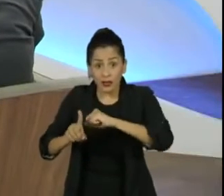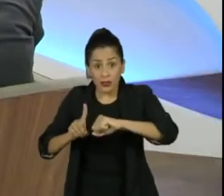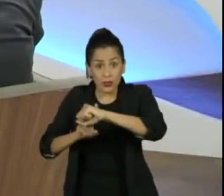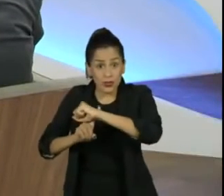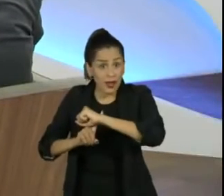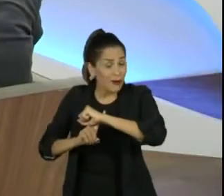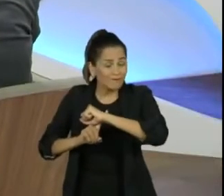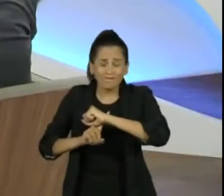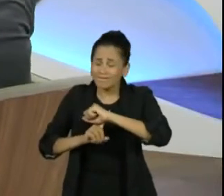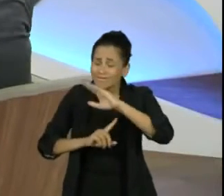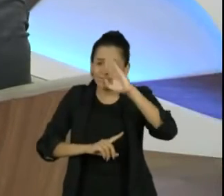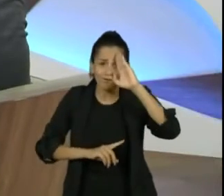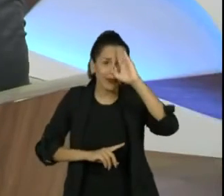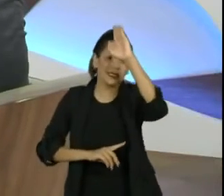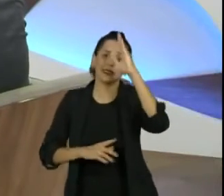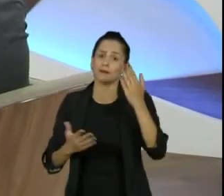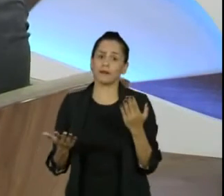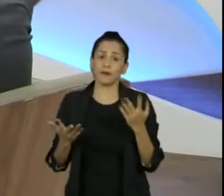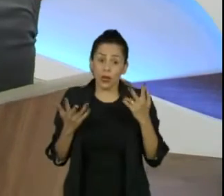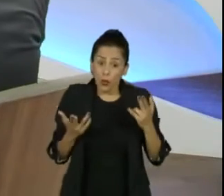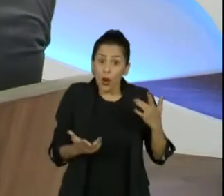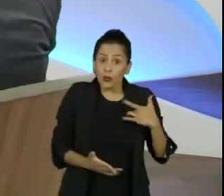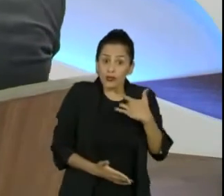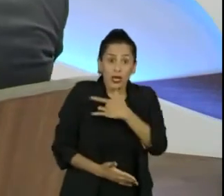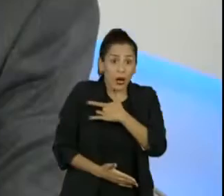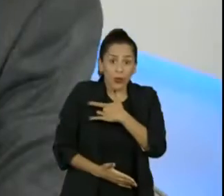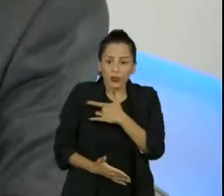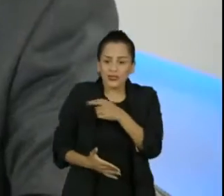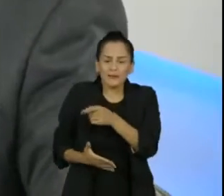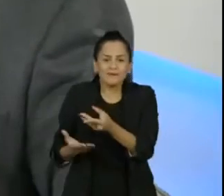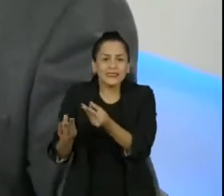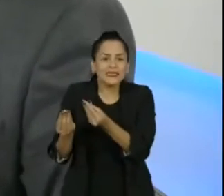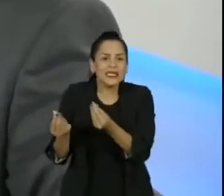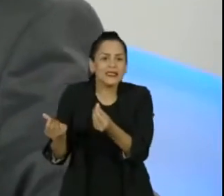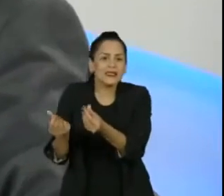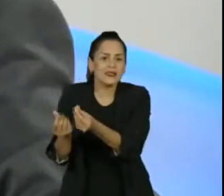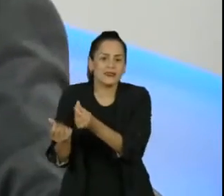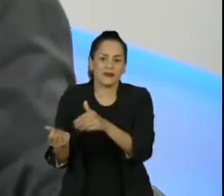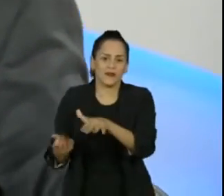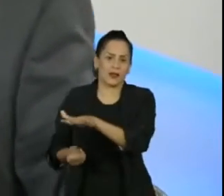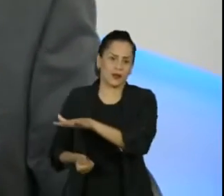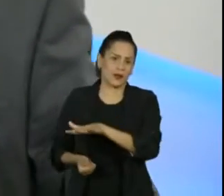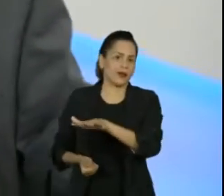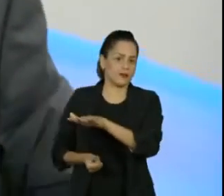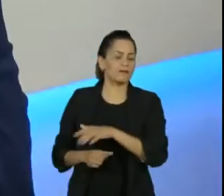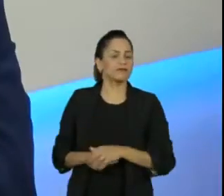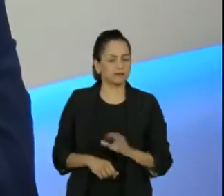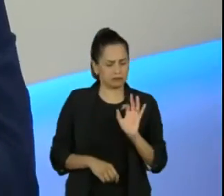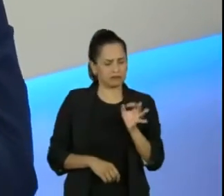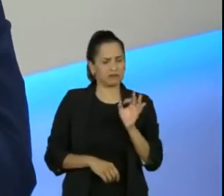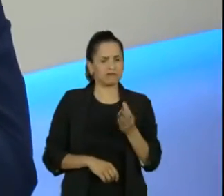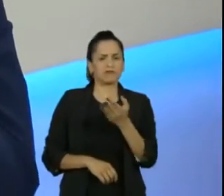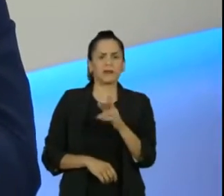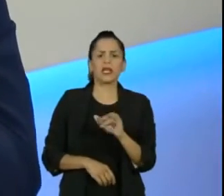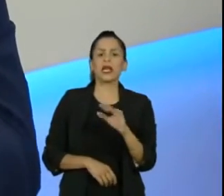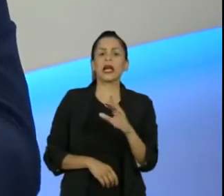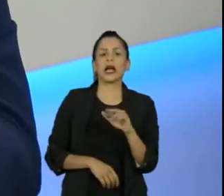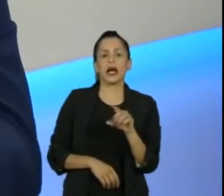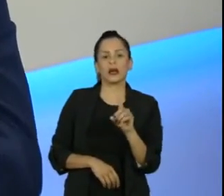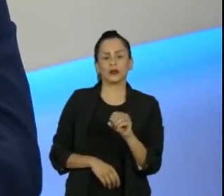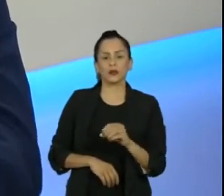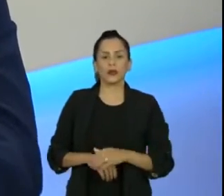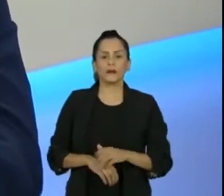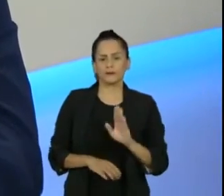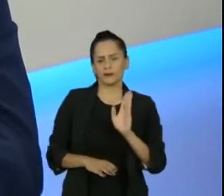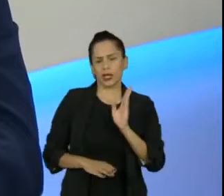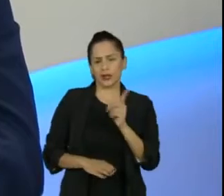saúde, porque é um negócio muito sensível. Certo, Ricardo. Prefeito, o senhor, num dos blocos que a gente terminou